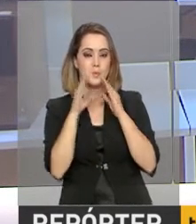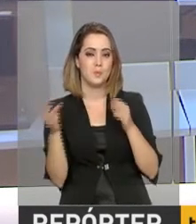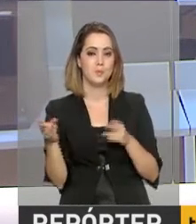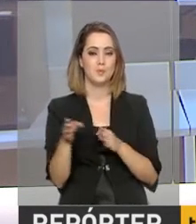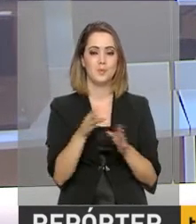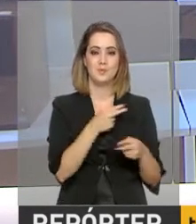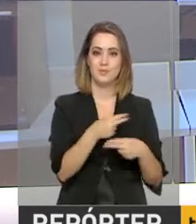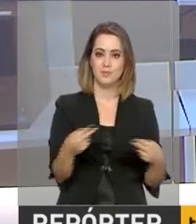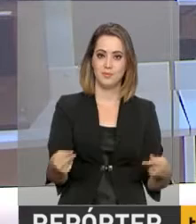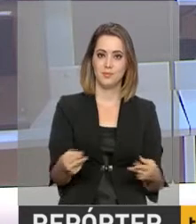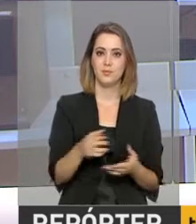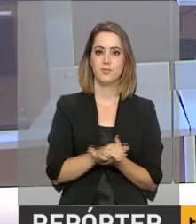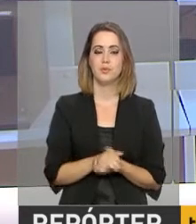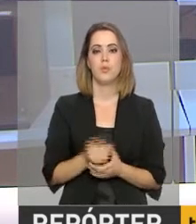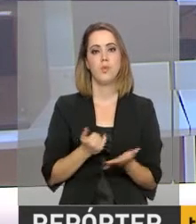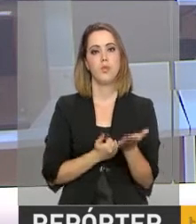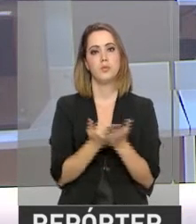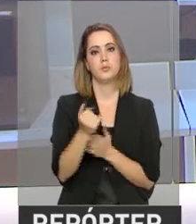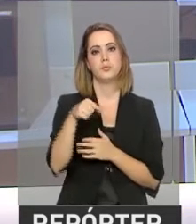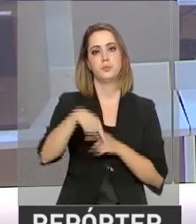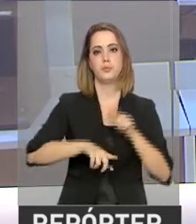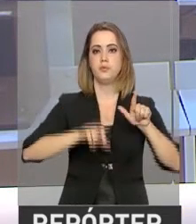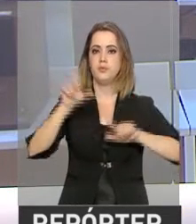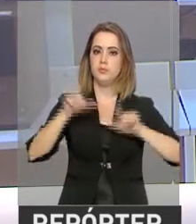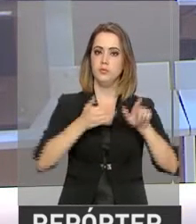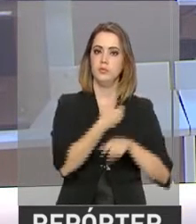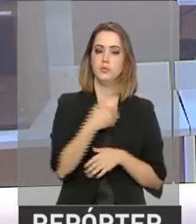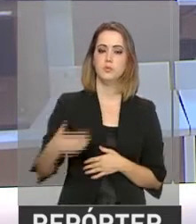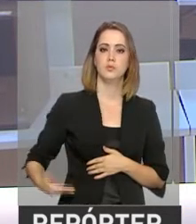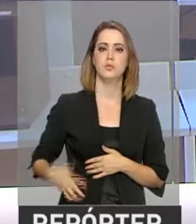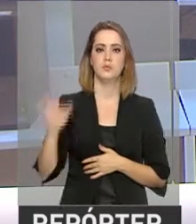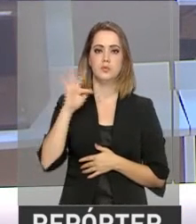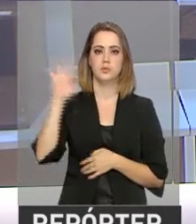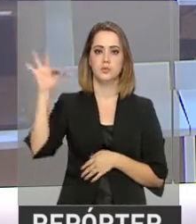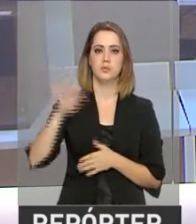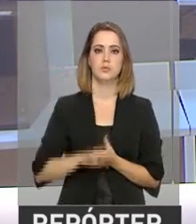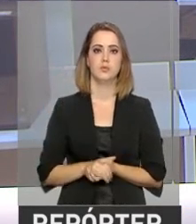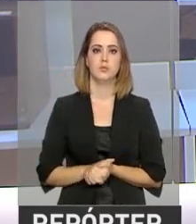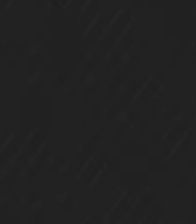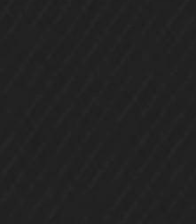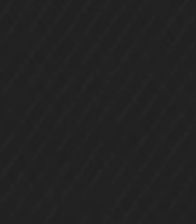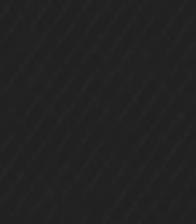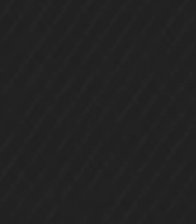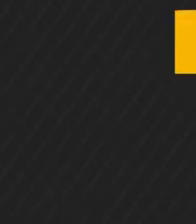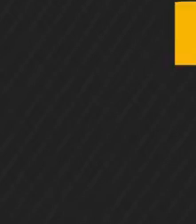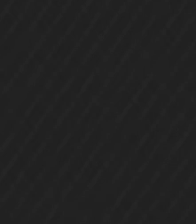nossas redes sociais continue com a gente na nbr a tv do governo federal